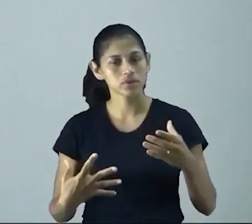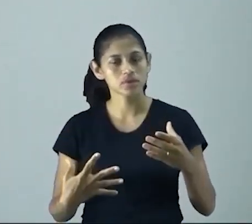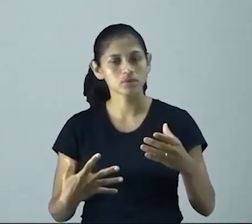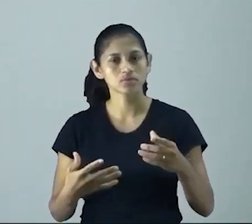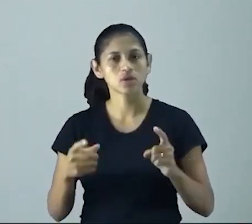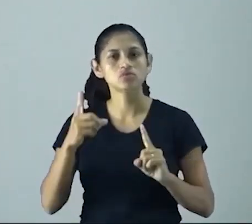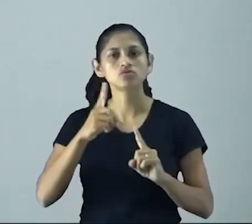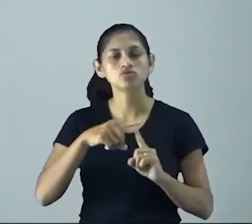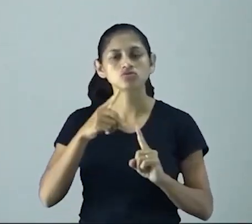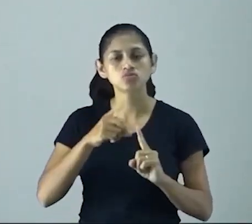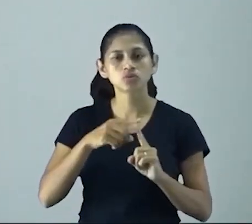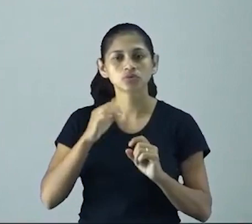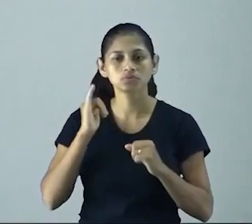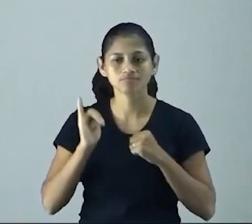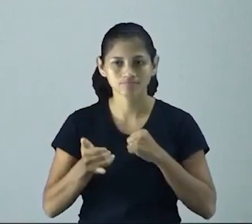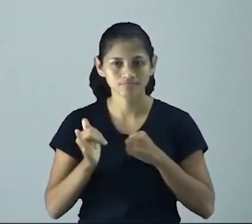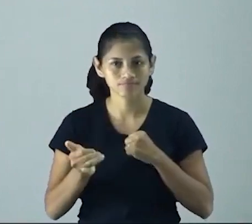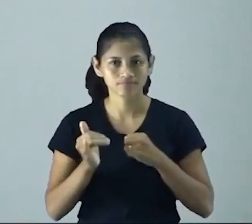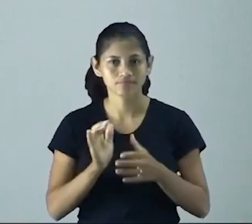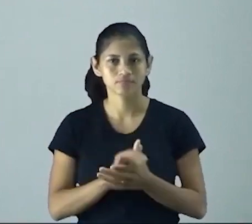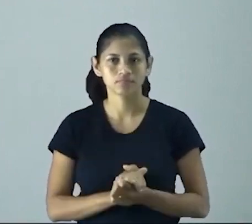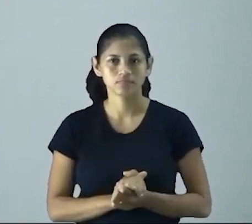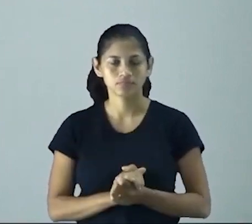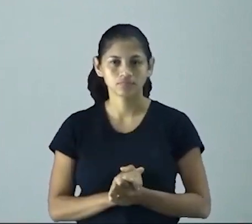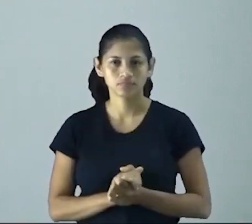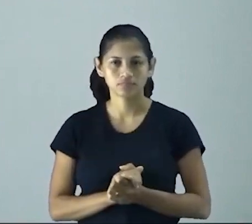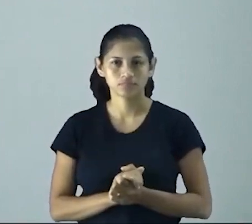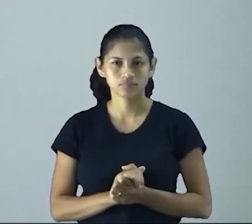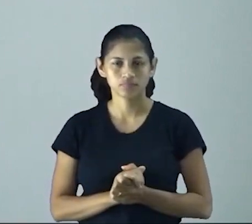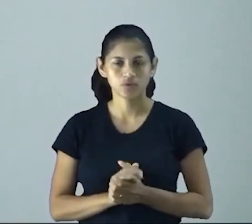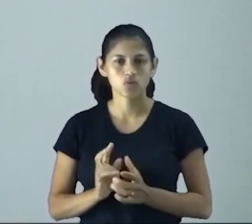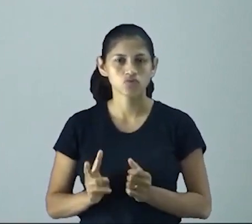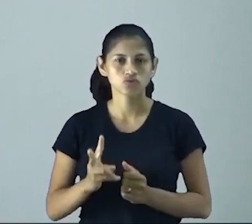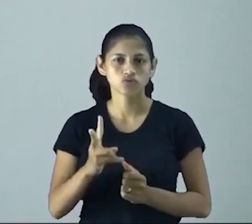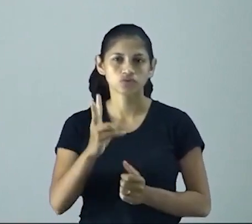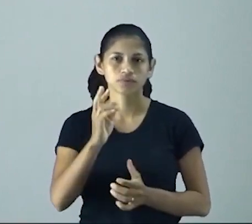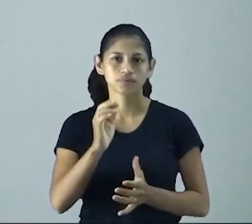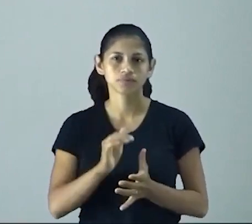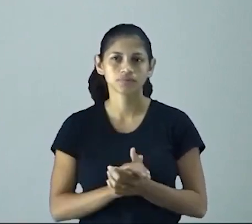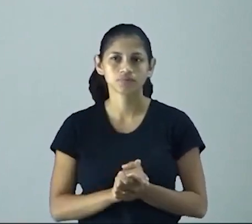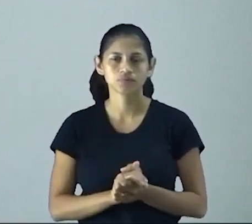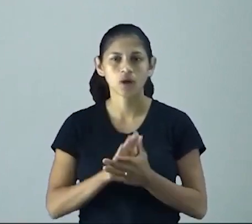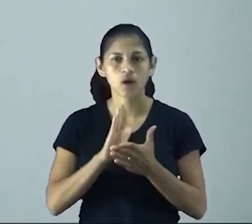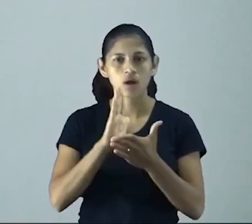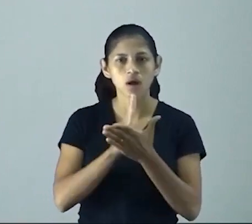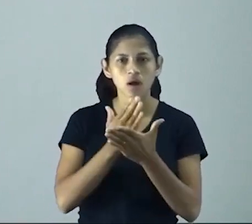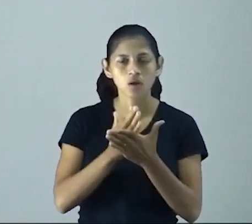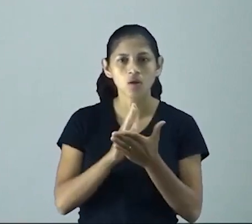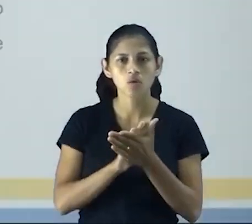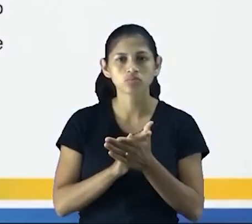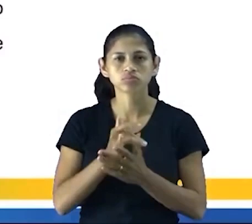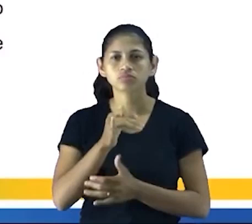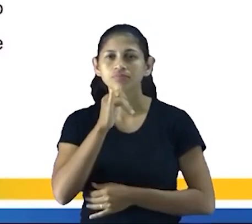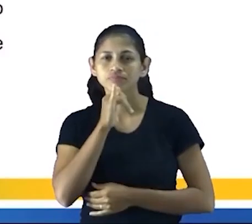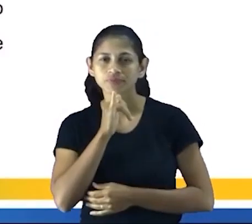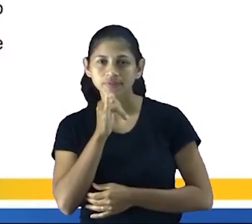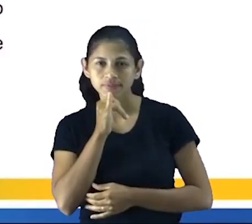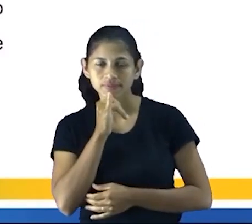tipologia narrativa, tá bom? Vamos para frente. Aí nós temos alguns exemplos, né, de